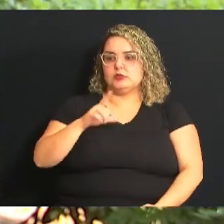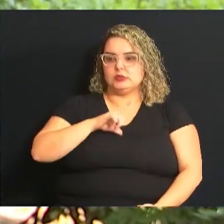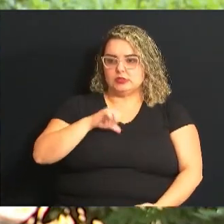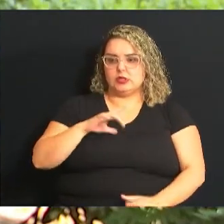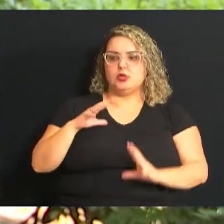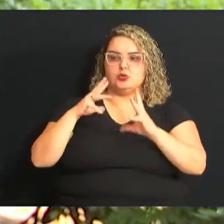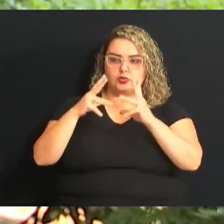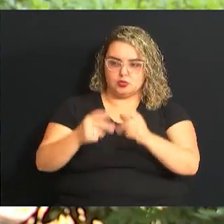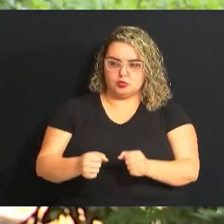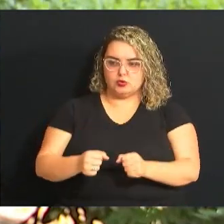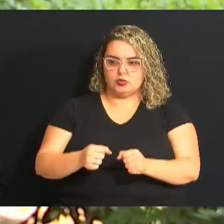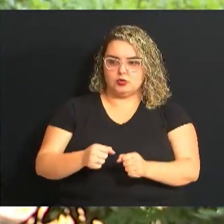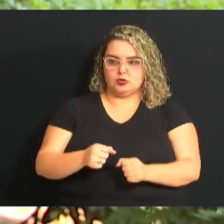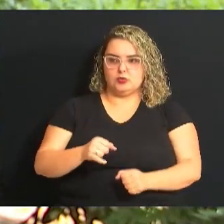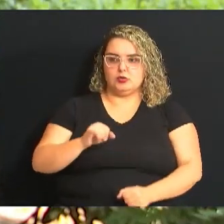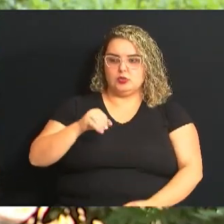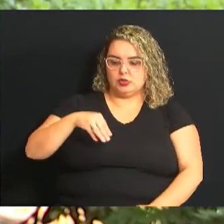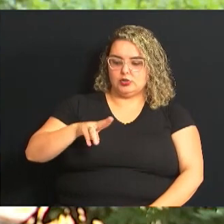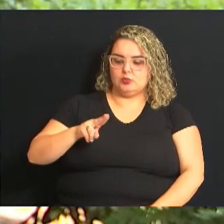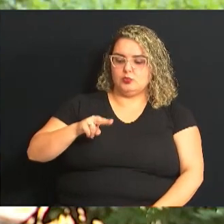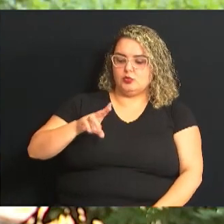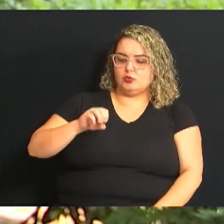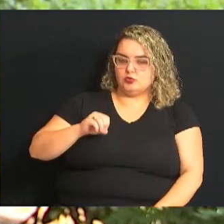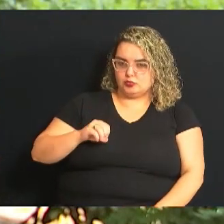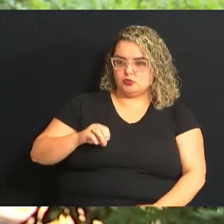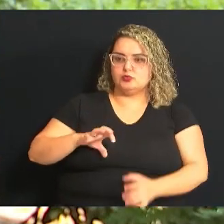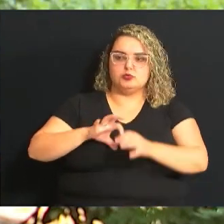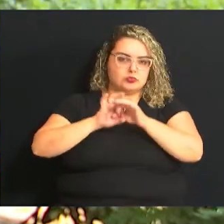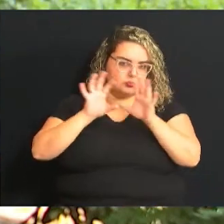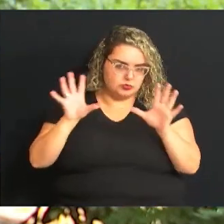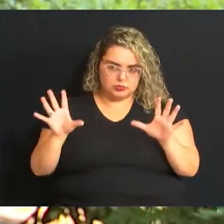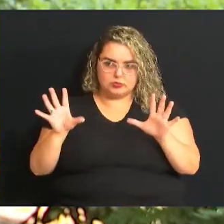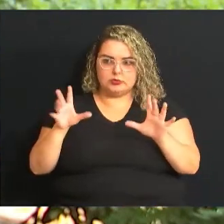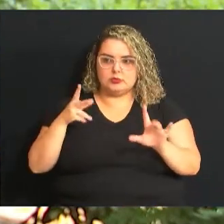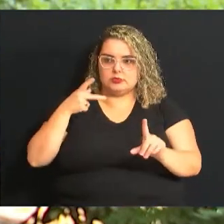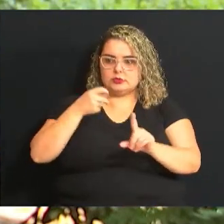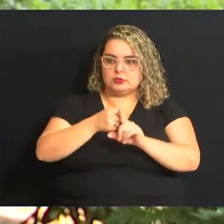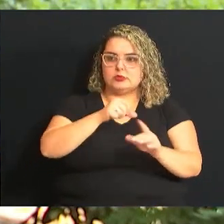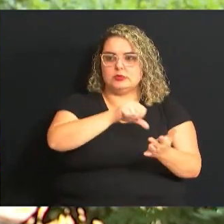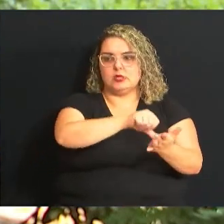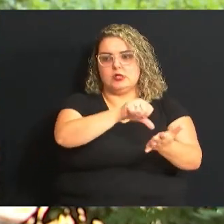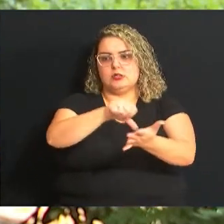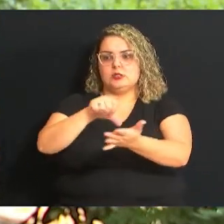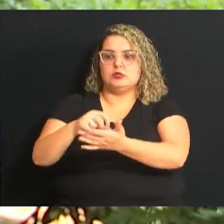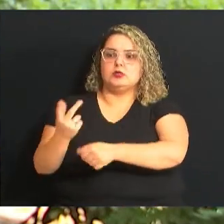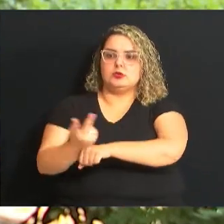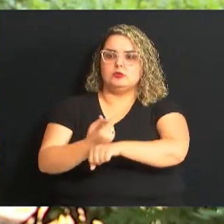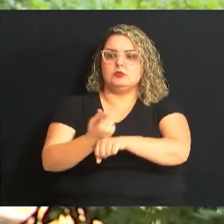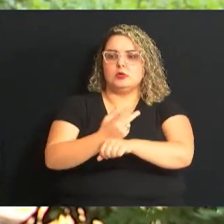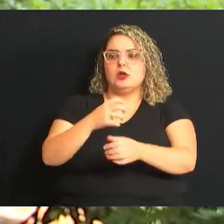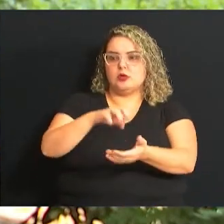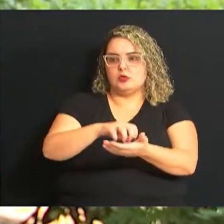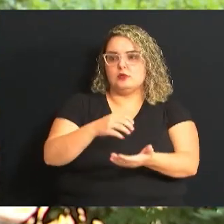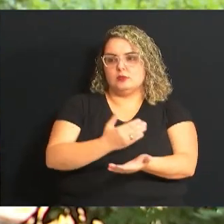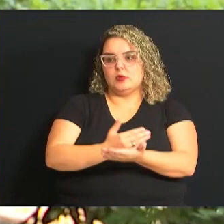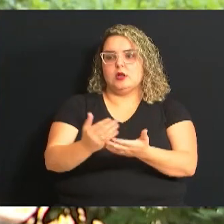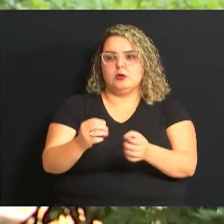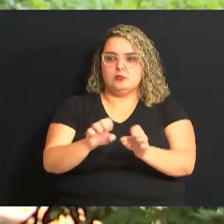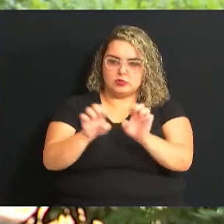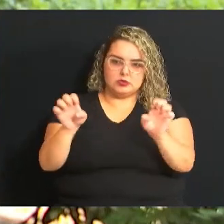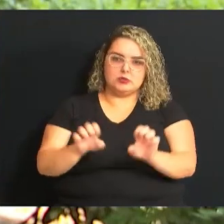os imunos biológicos disponíveis, tá, nas unidades, e é só procurar a unidade para começar o esquema quem ainda